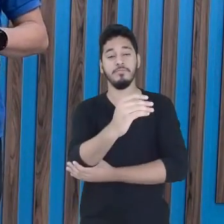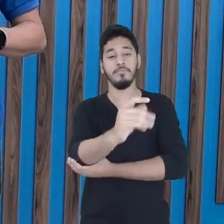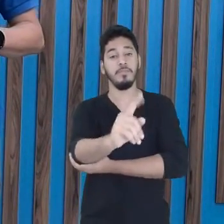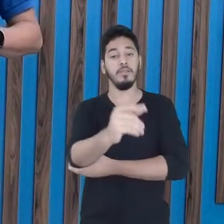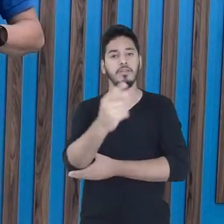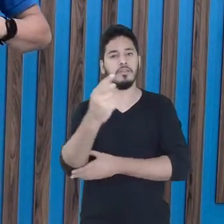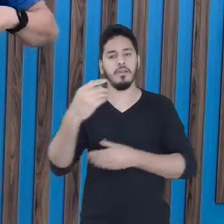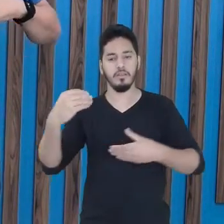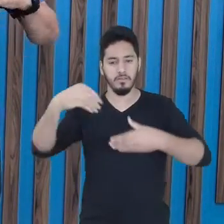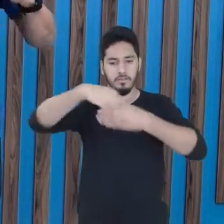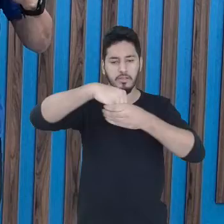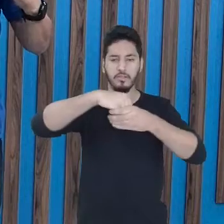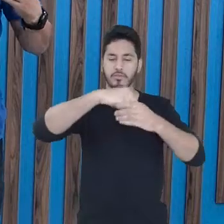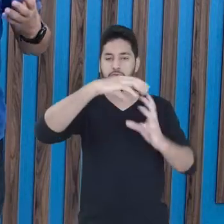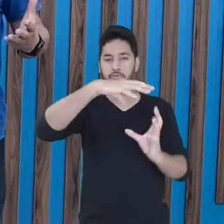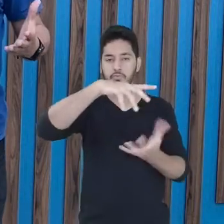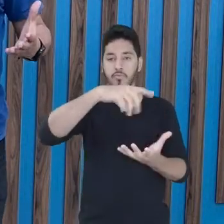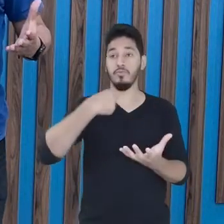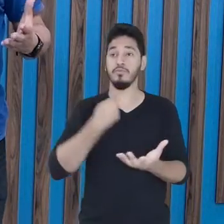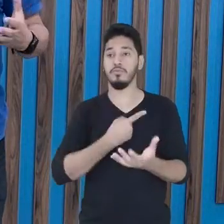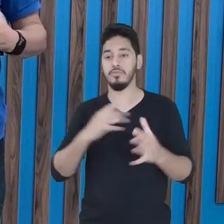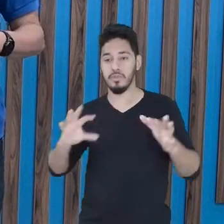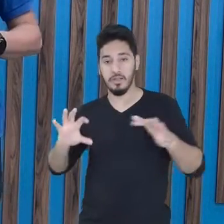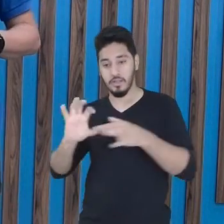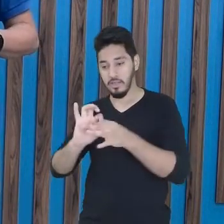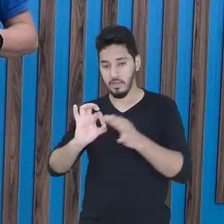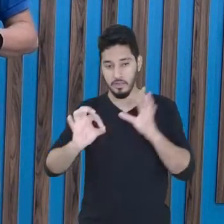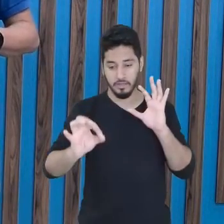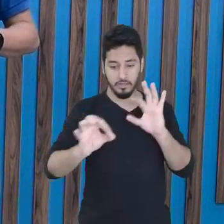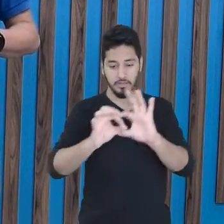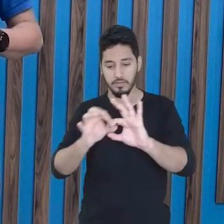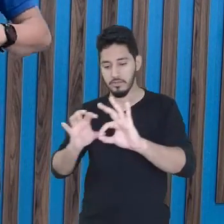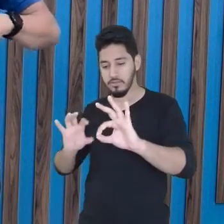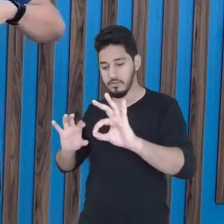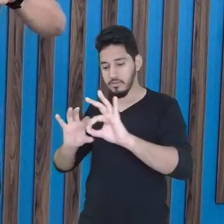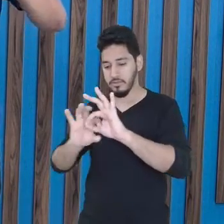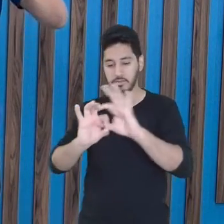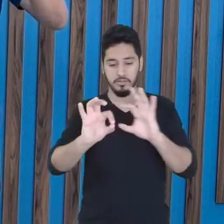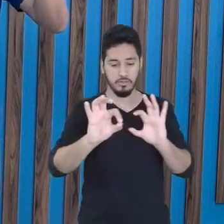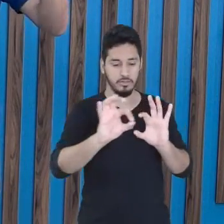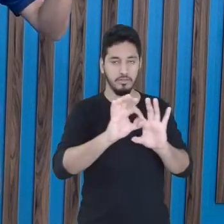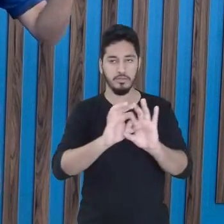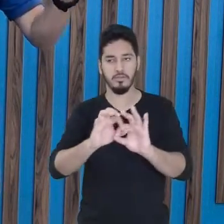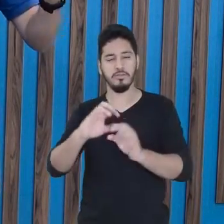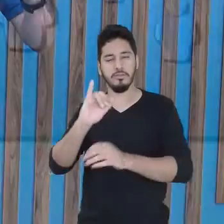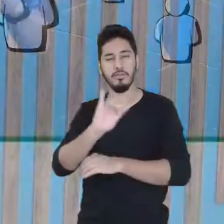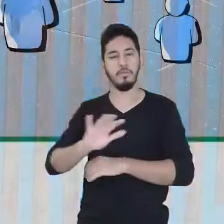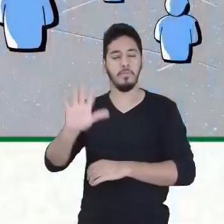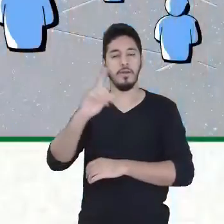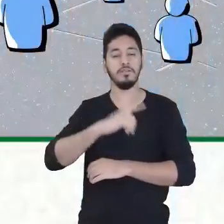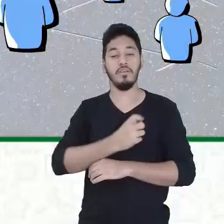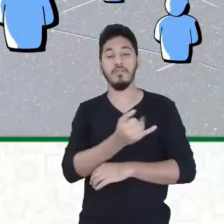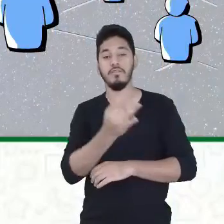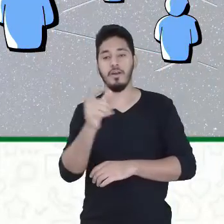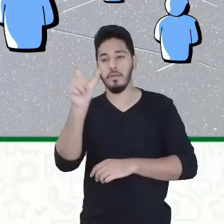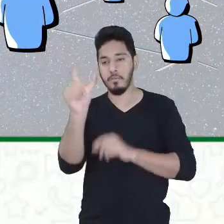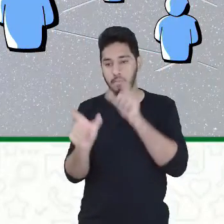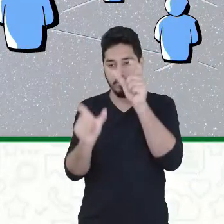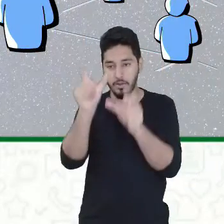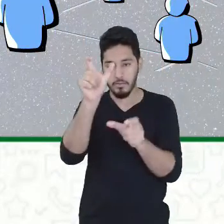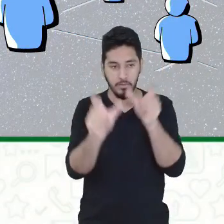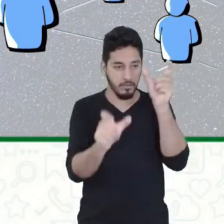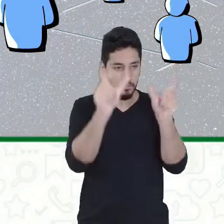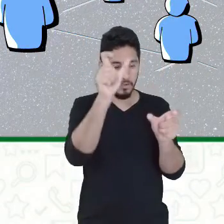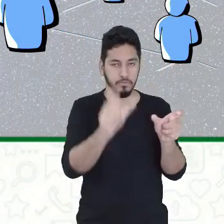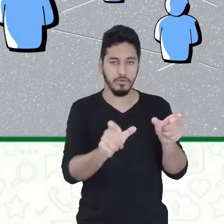do mundo, estamos interligados uns aos outros, né? Tá aí depois essa imagem cheia de bonequinhos aí para dizer que